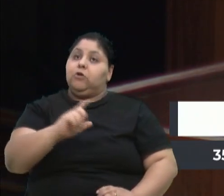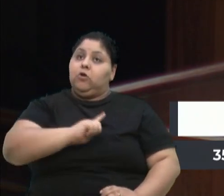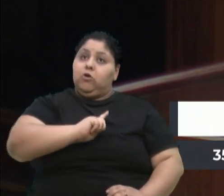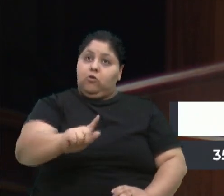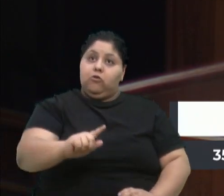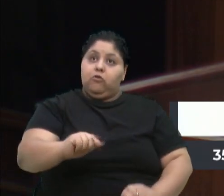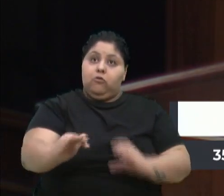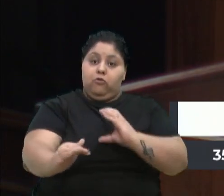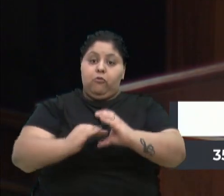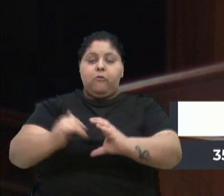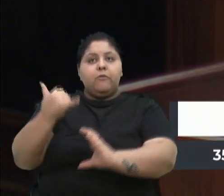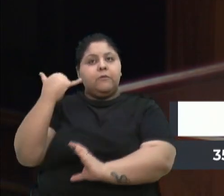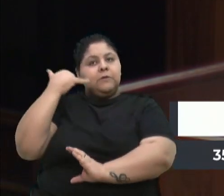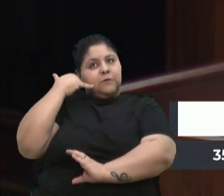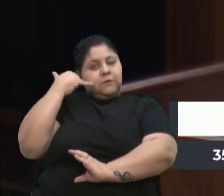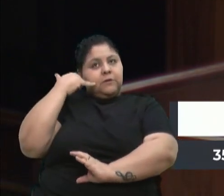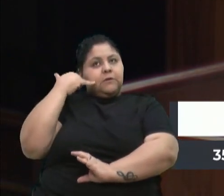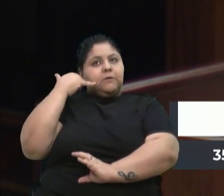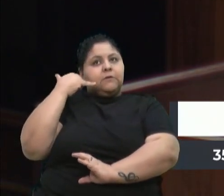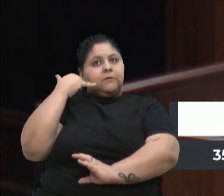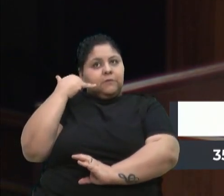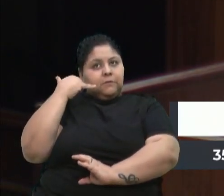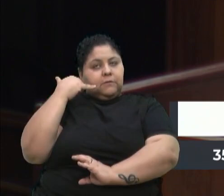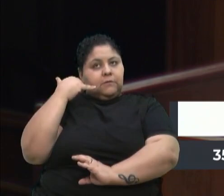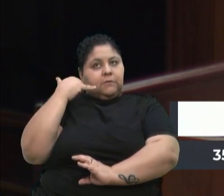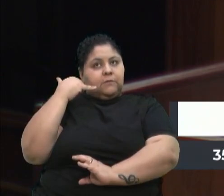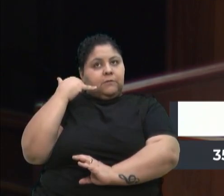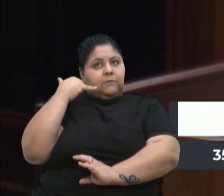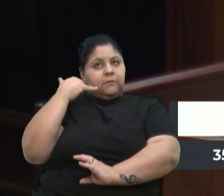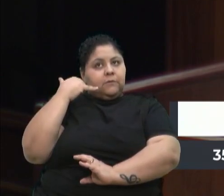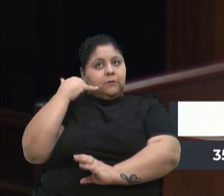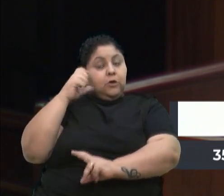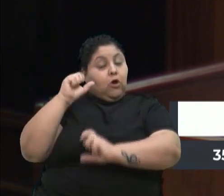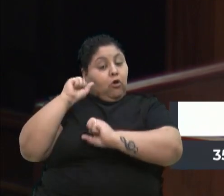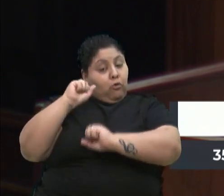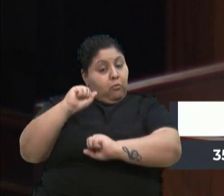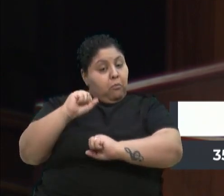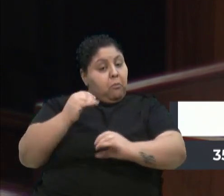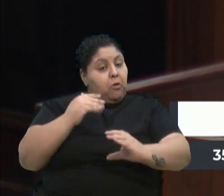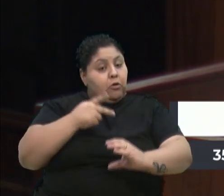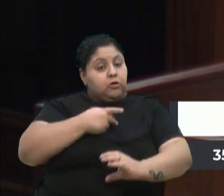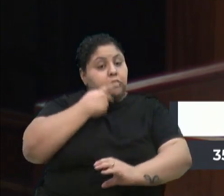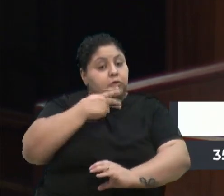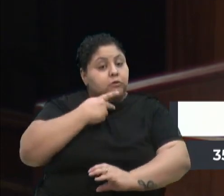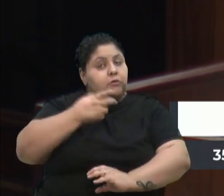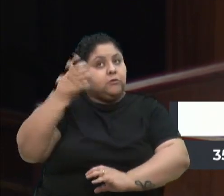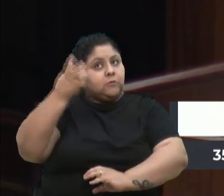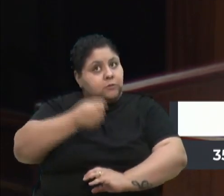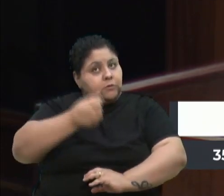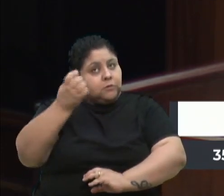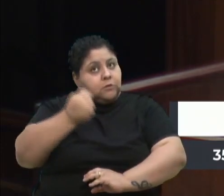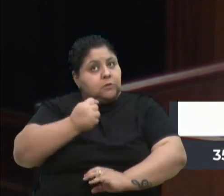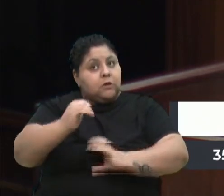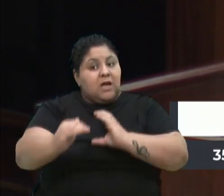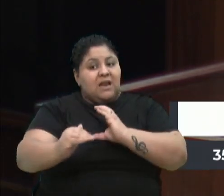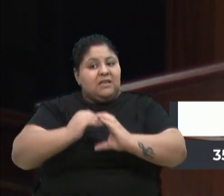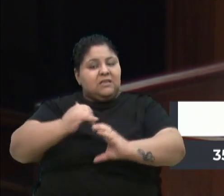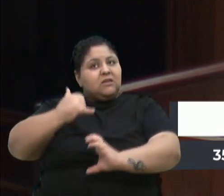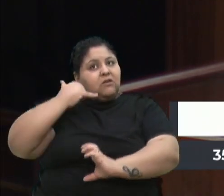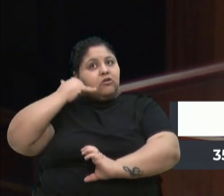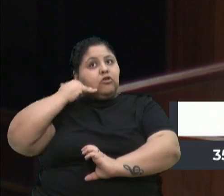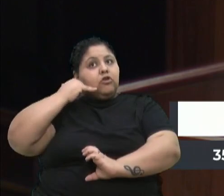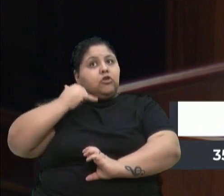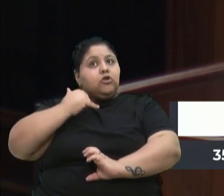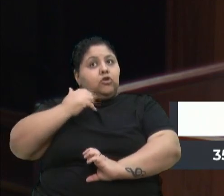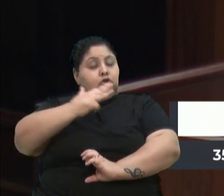uma ligação do vereadora Marisol, pode pedir para o Leite isso, recebeu uma ligação do presidente colocando todo o governo à